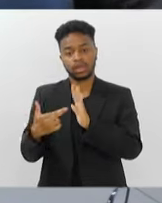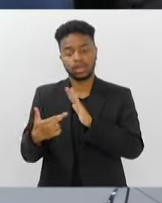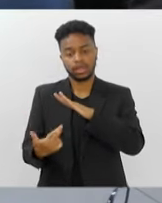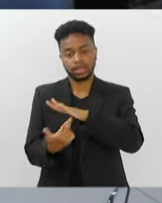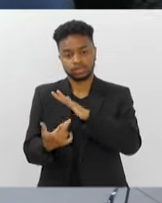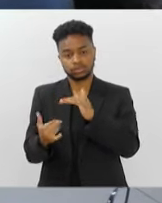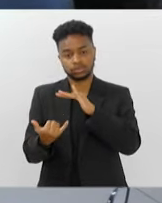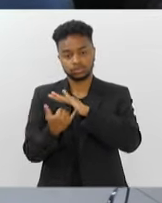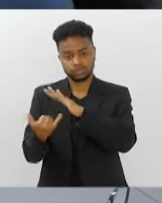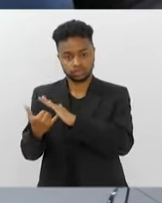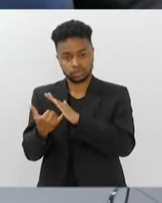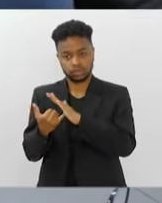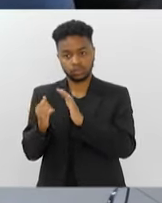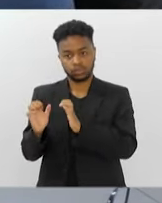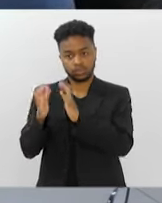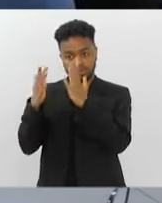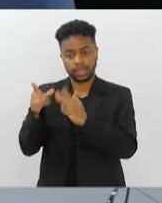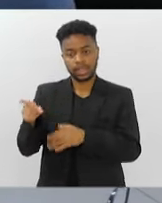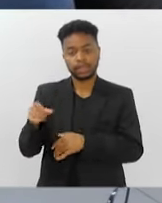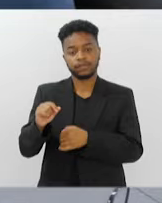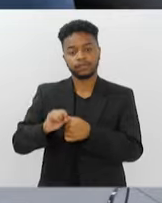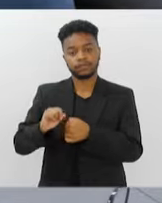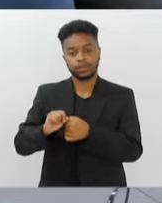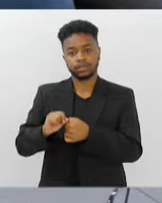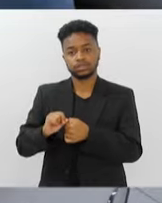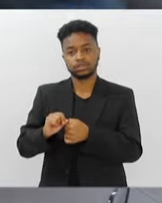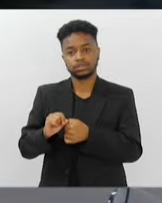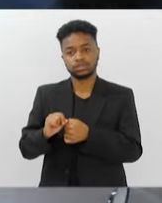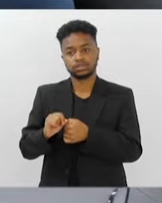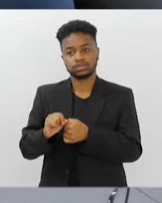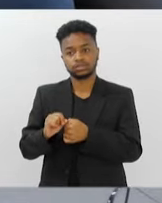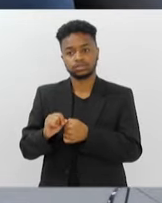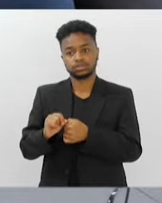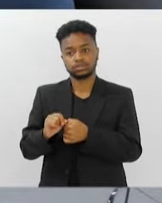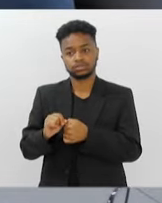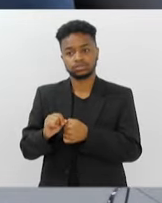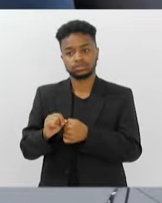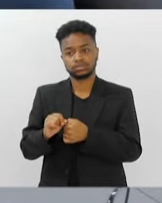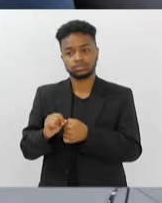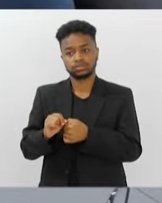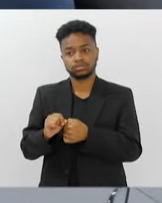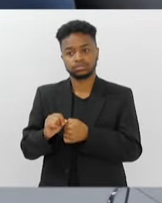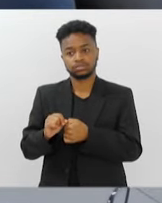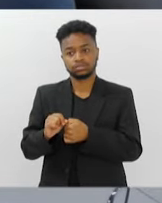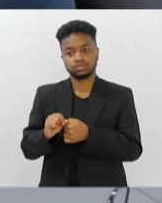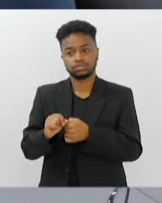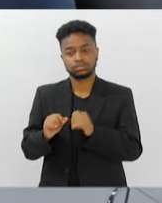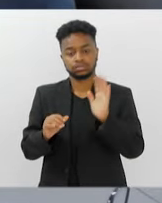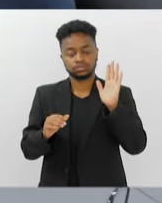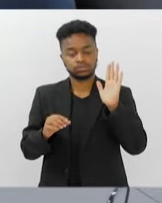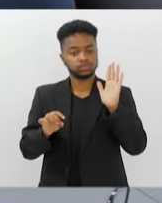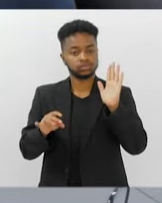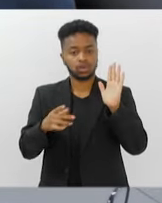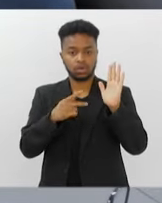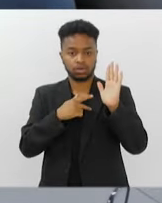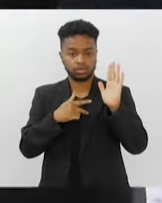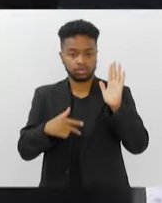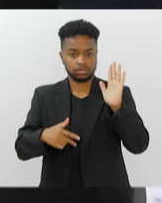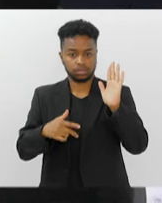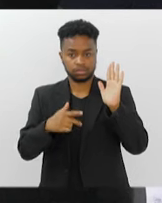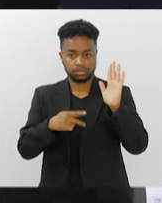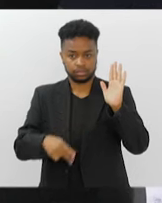evento que me fez num primeiro momento um que não veio também Presidente só só pela ordem aqui Claro V